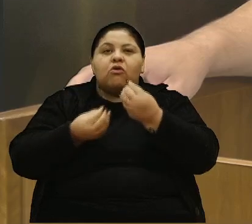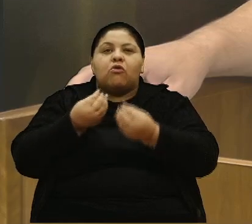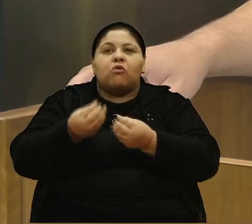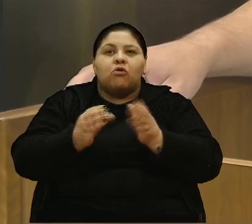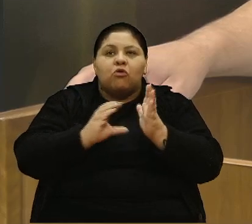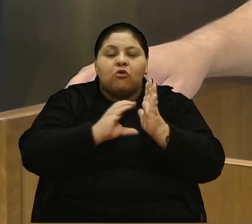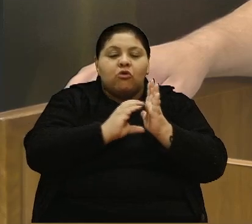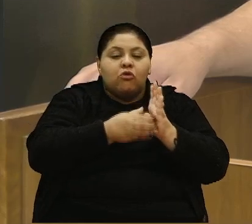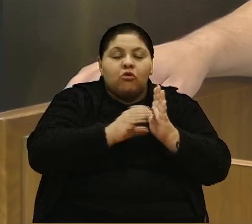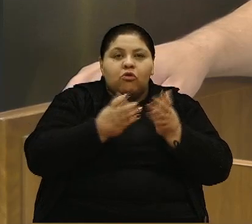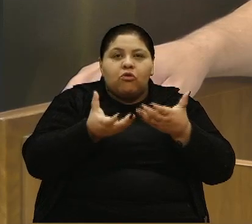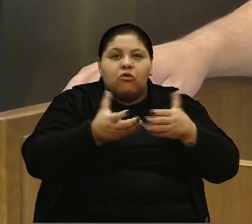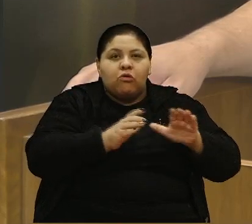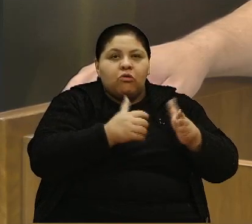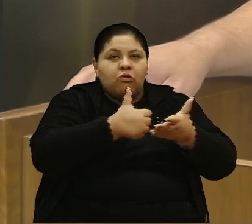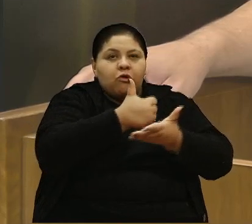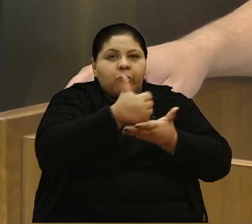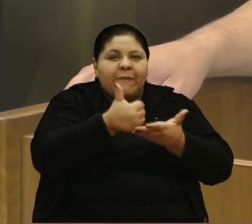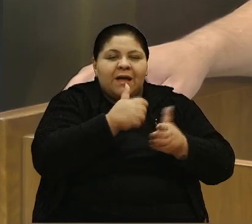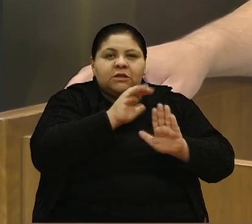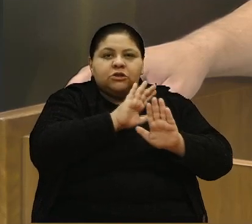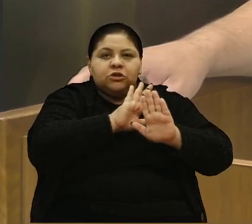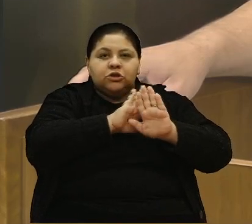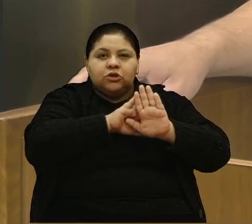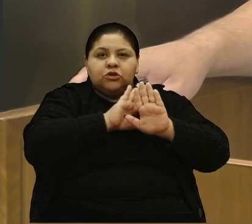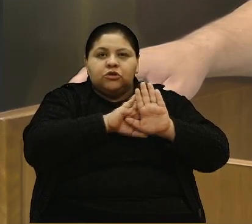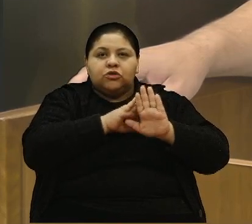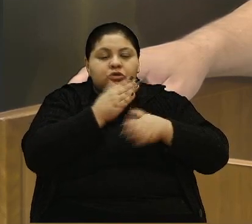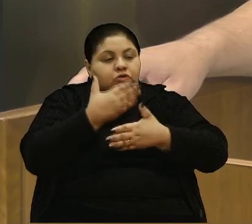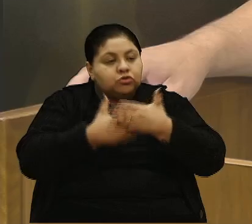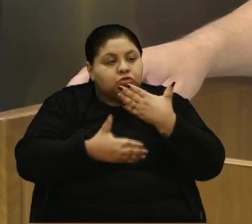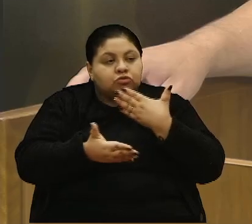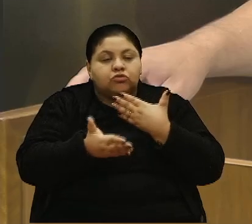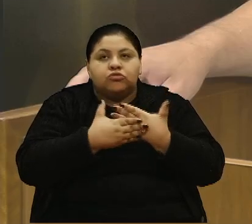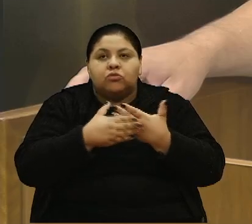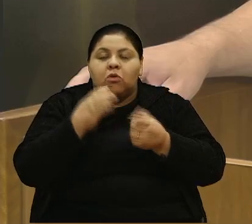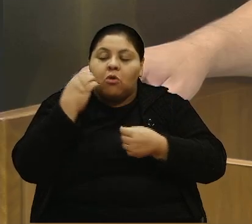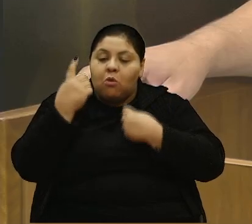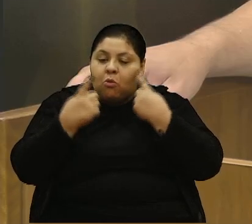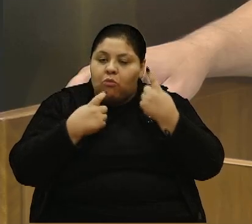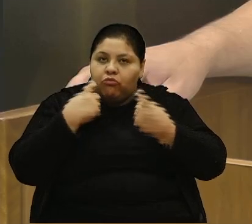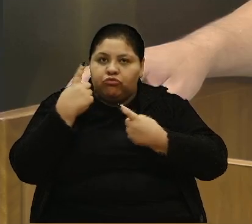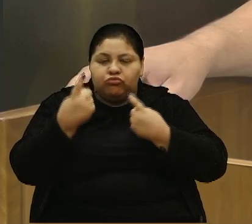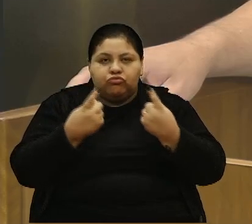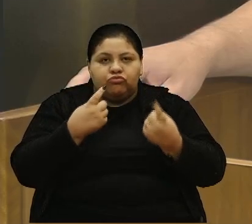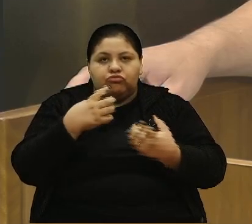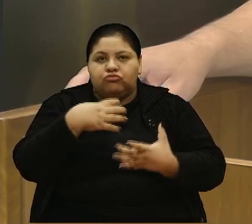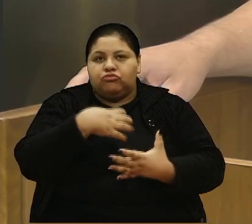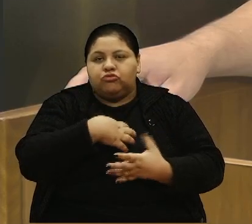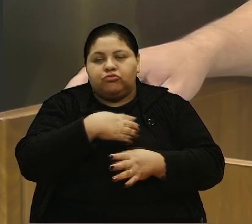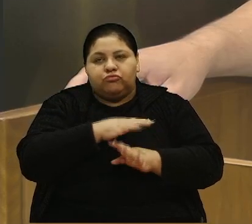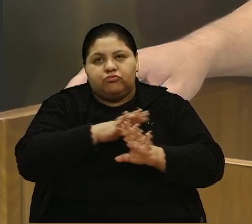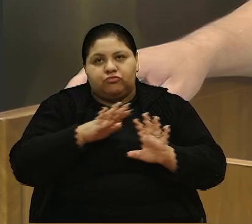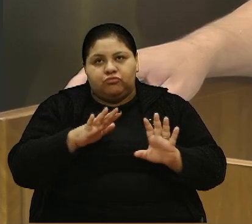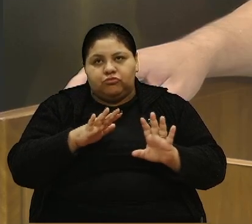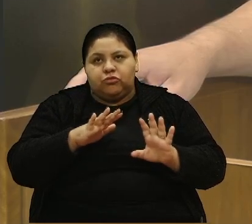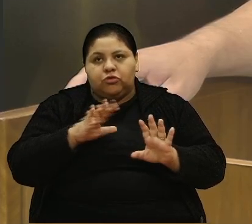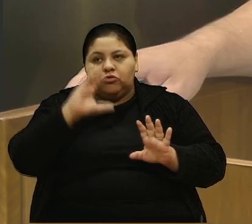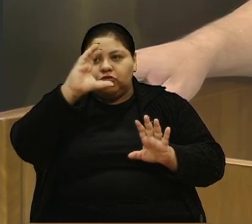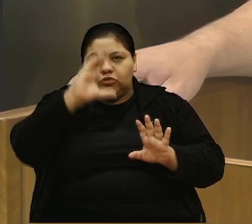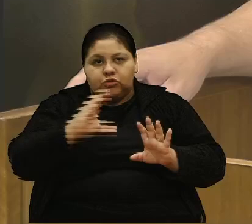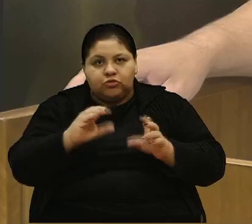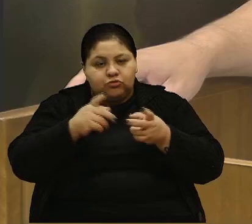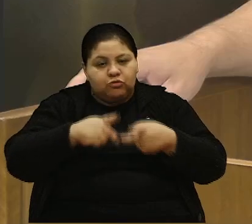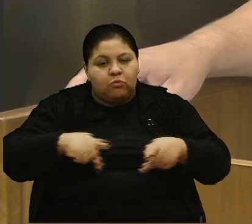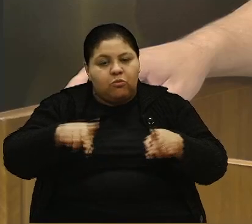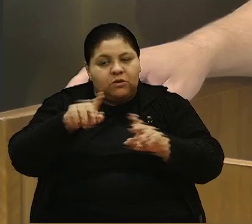partido, oposição, base, ideologia, todos se preocupam, de alguma forma, com seus eleitores e com a população